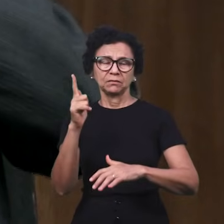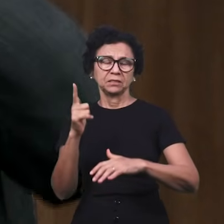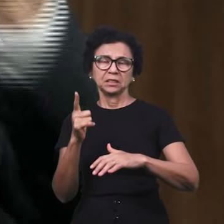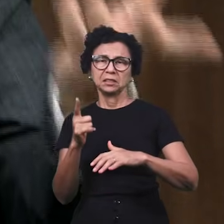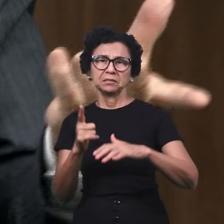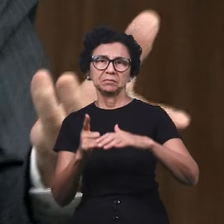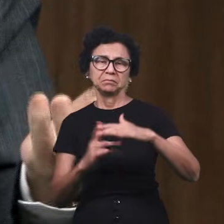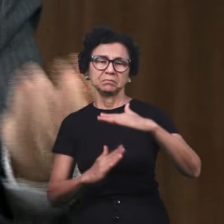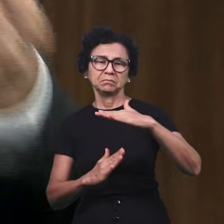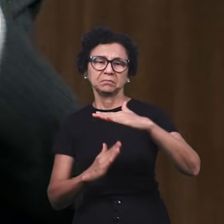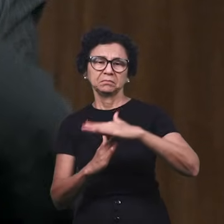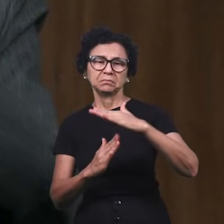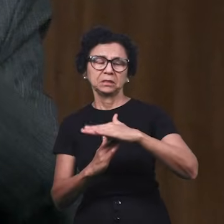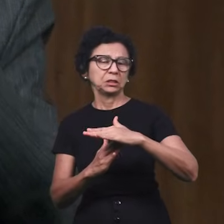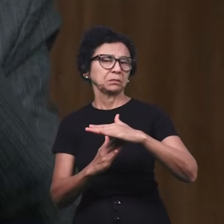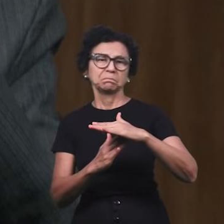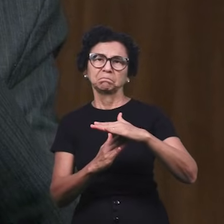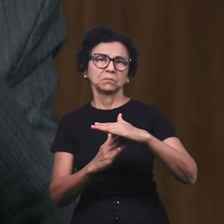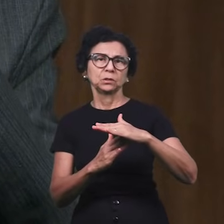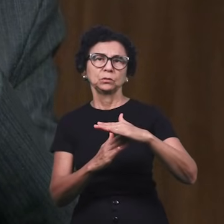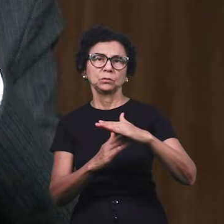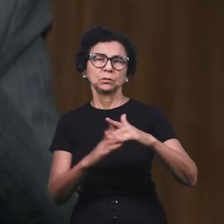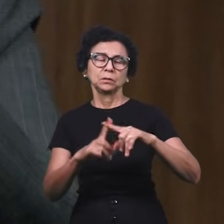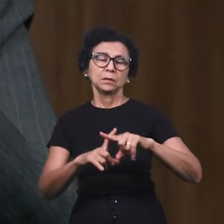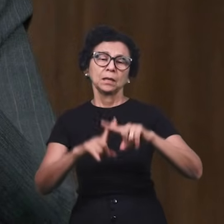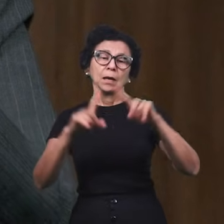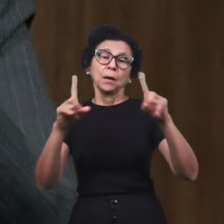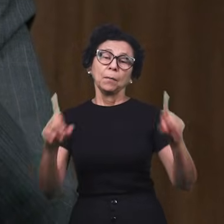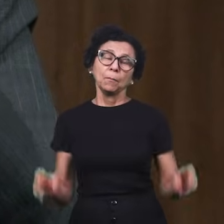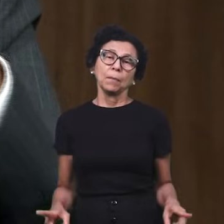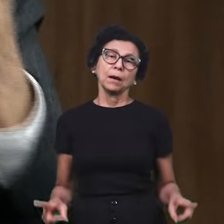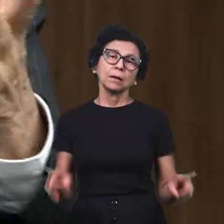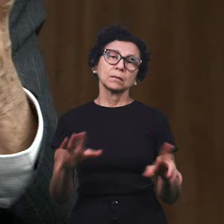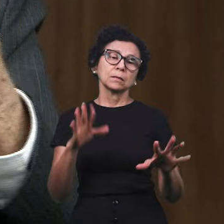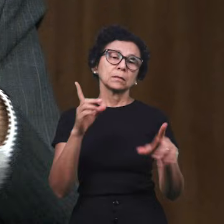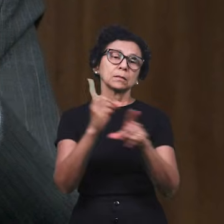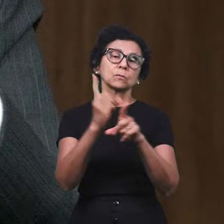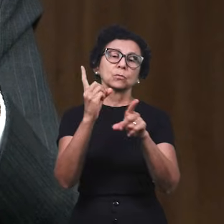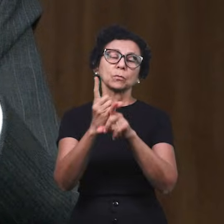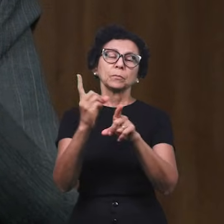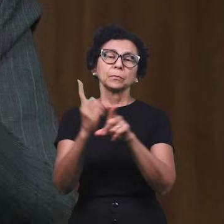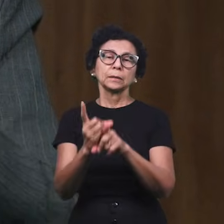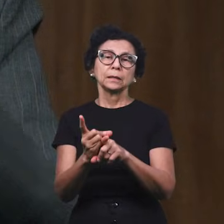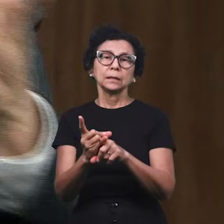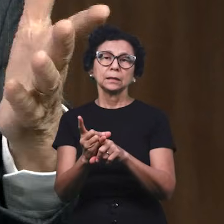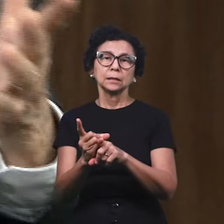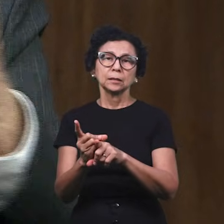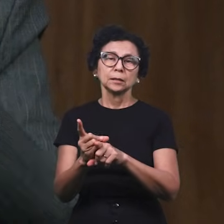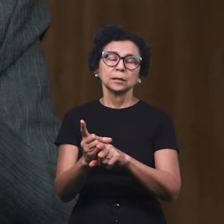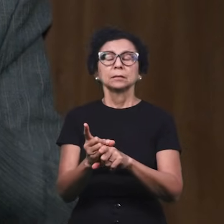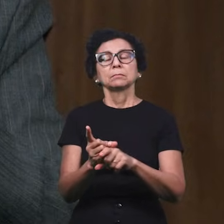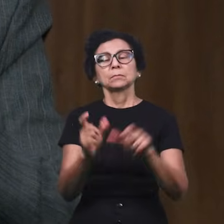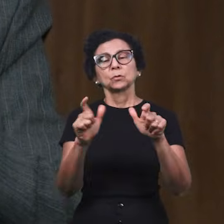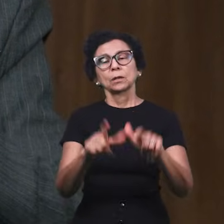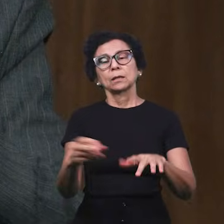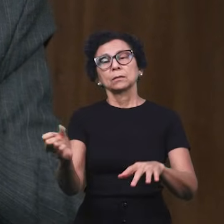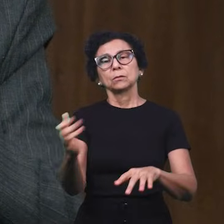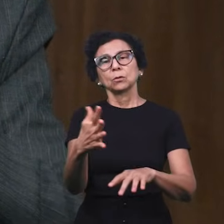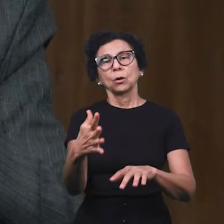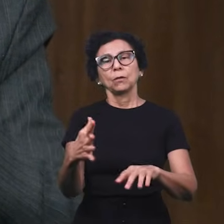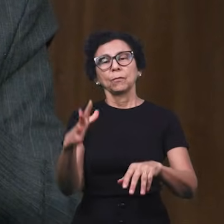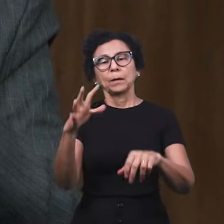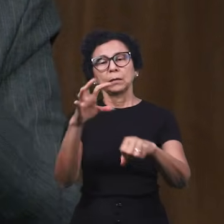a fazer parte daquele reino ou daquele estado que conquistasse essas